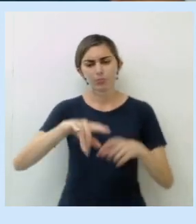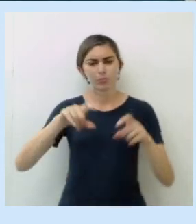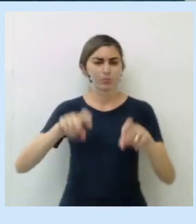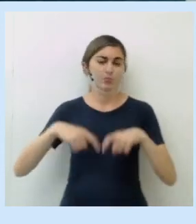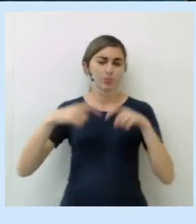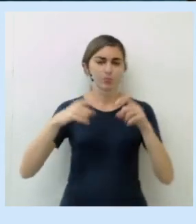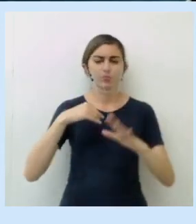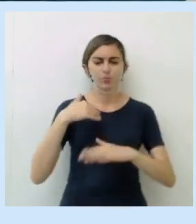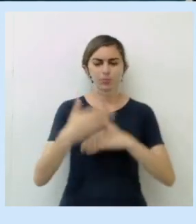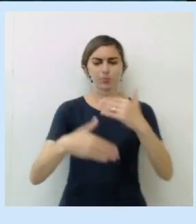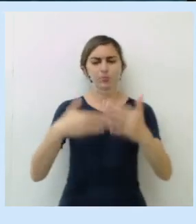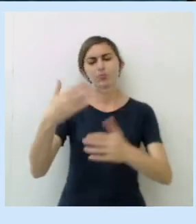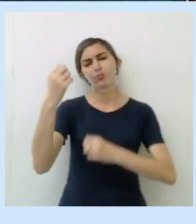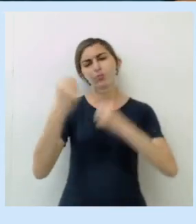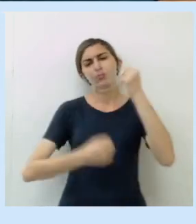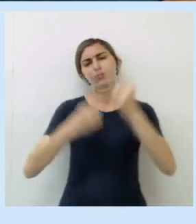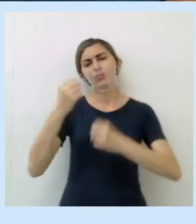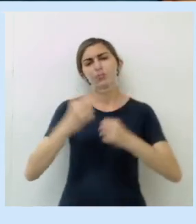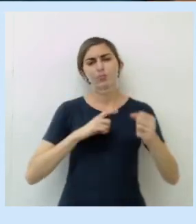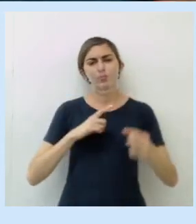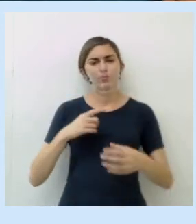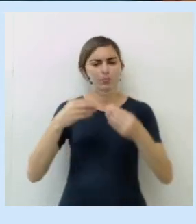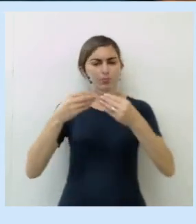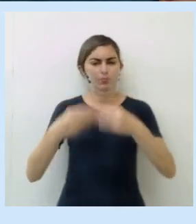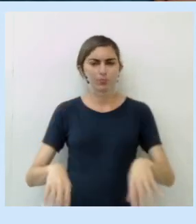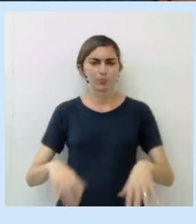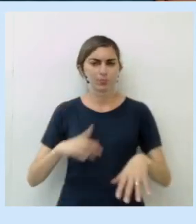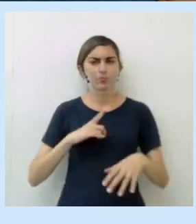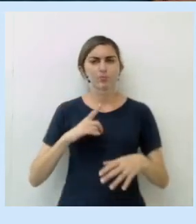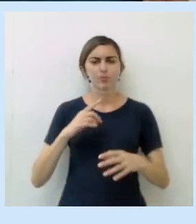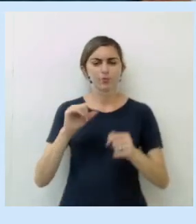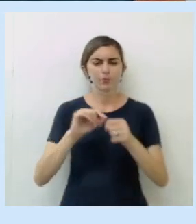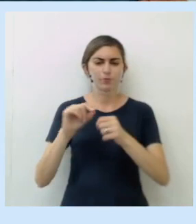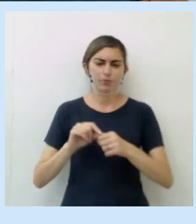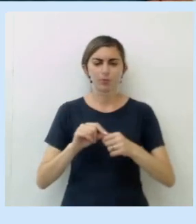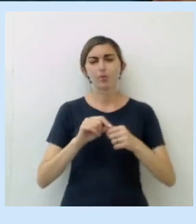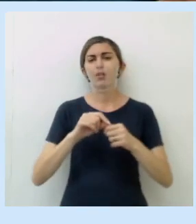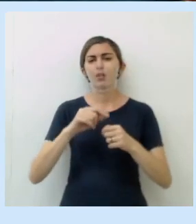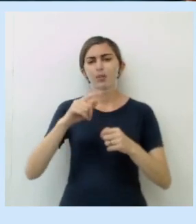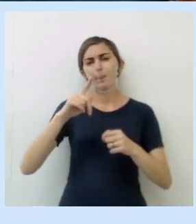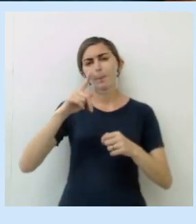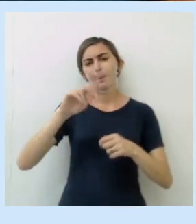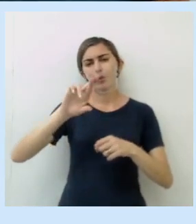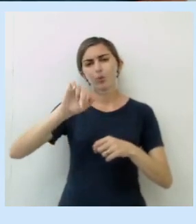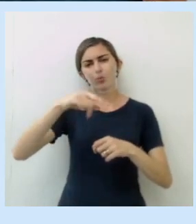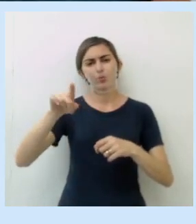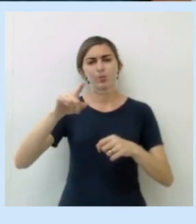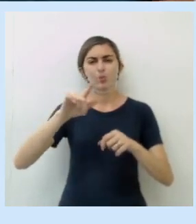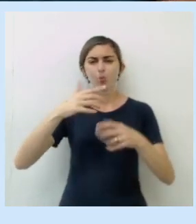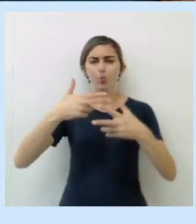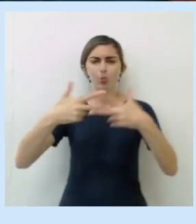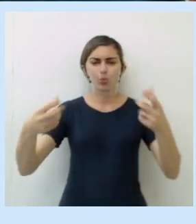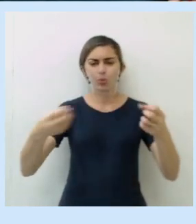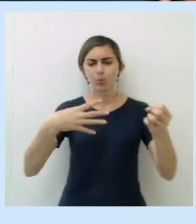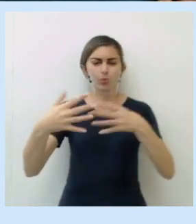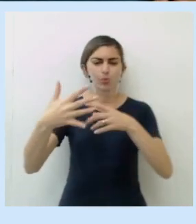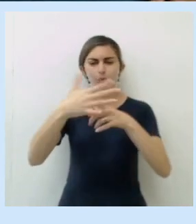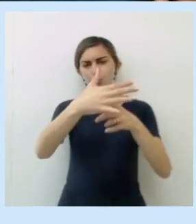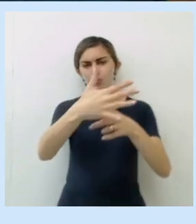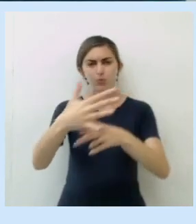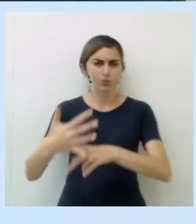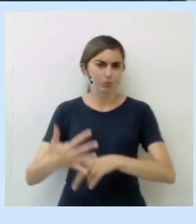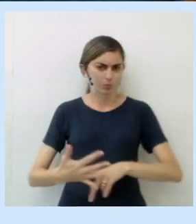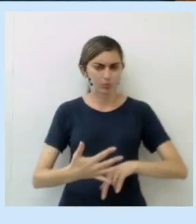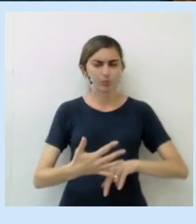rural, o processo de industrialização ele interfere com a produção e inserção de modernos maquinários no sistema